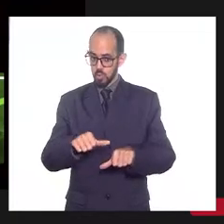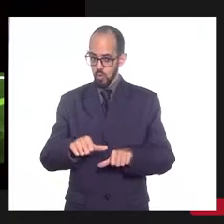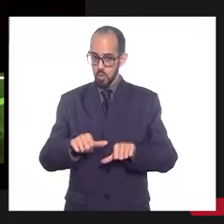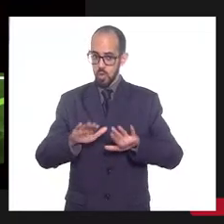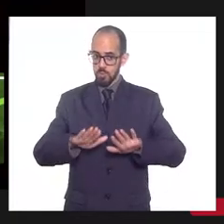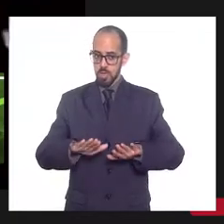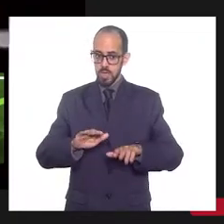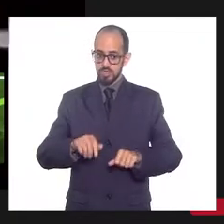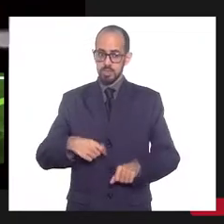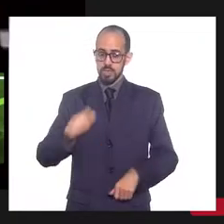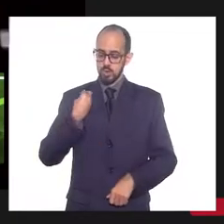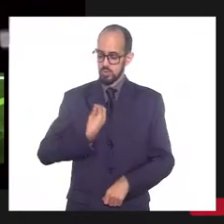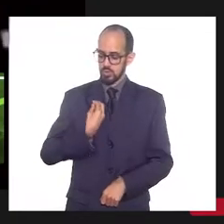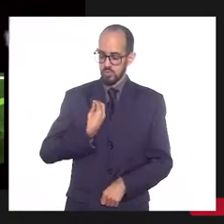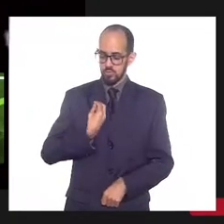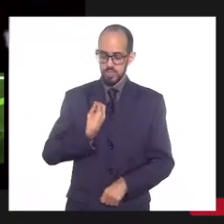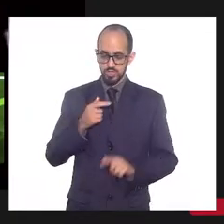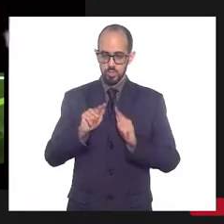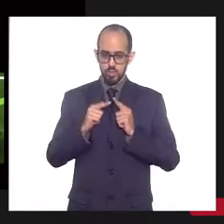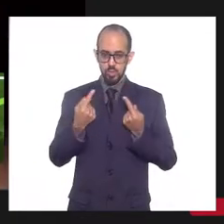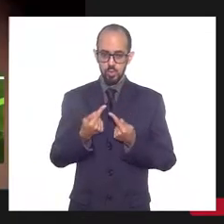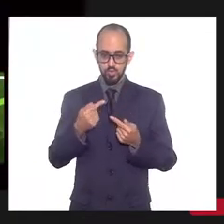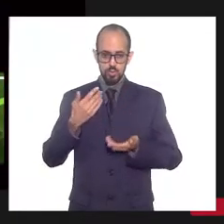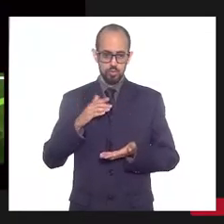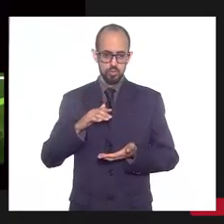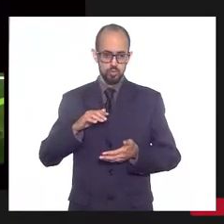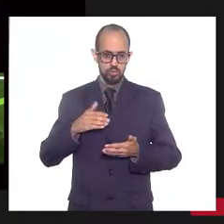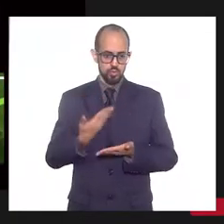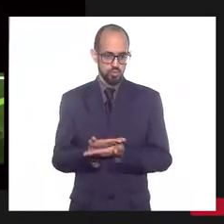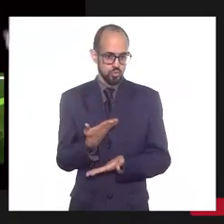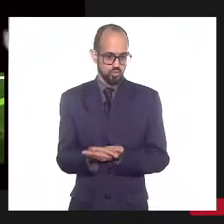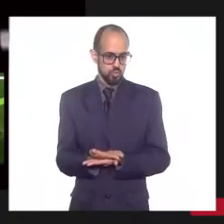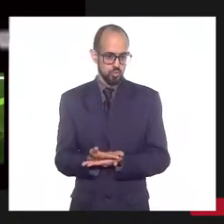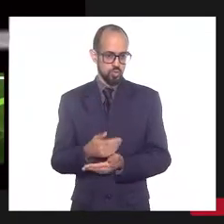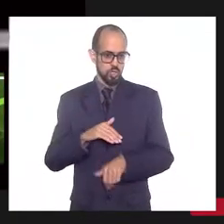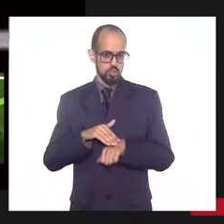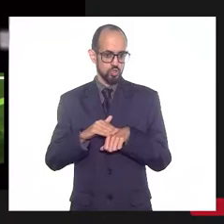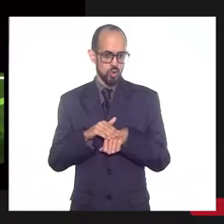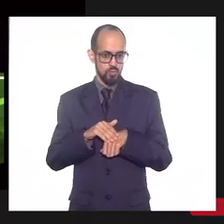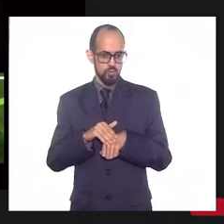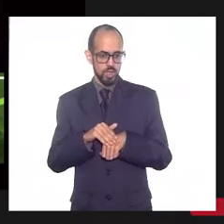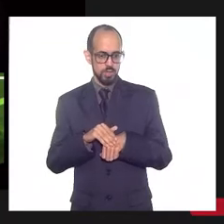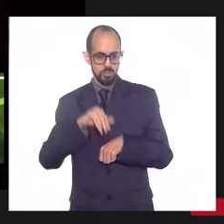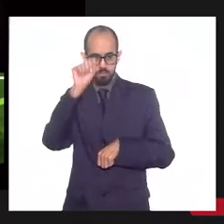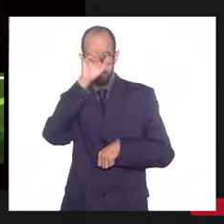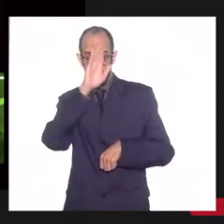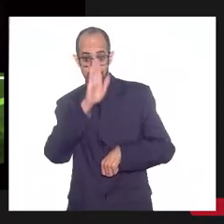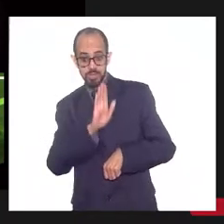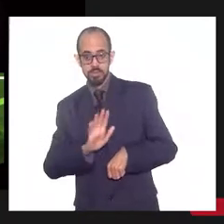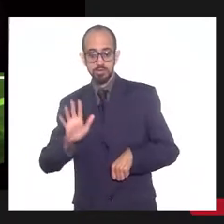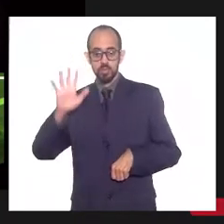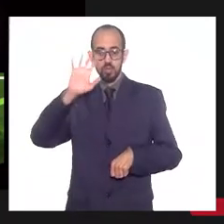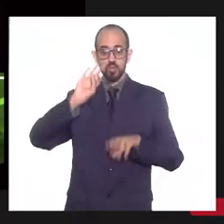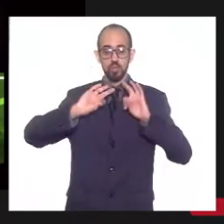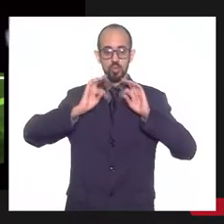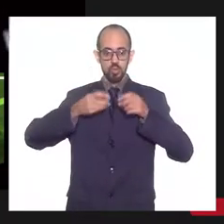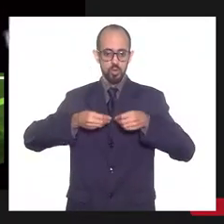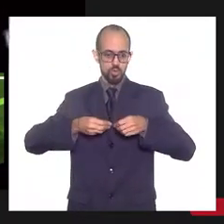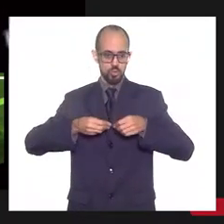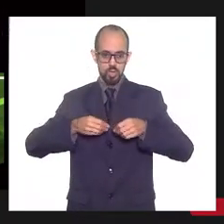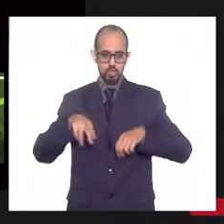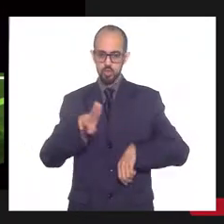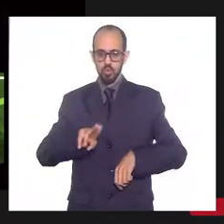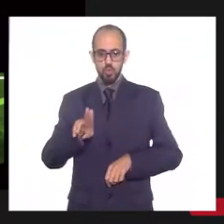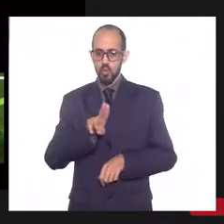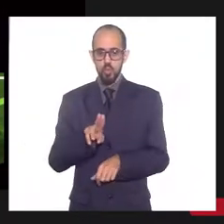na nossa vivência no grupo de todos que a gente conversa com gente do Brasil inteiro a gente já não usa